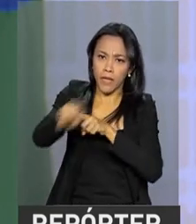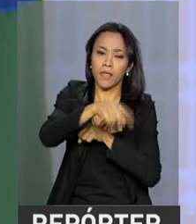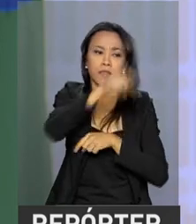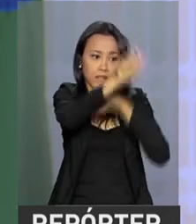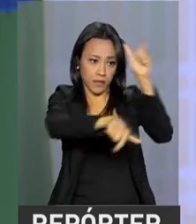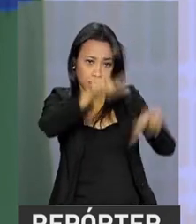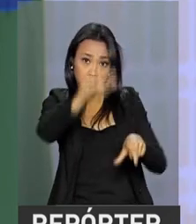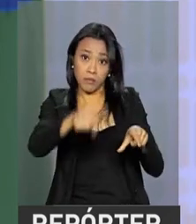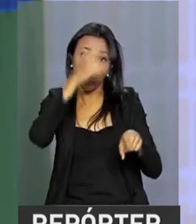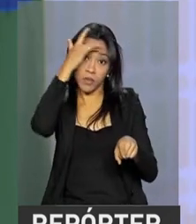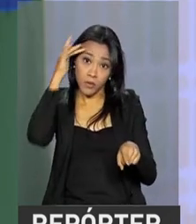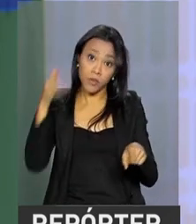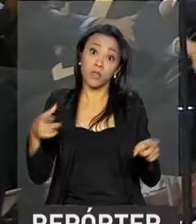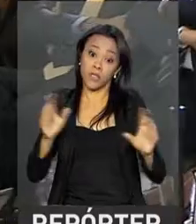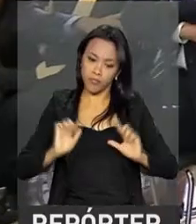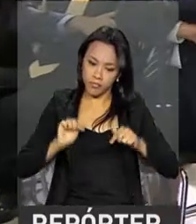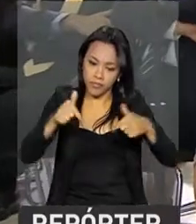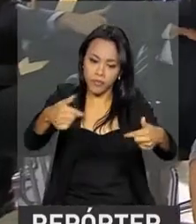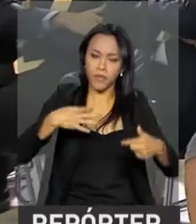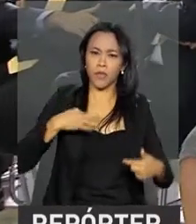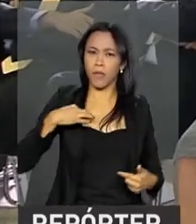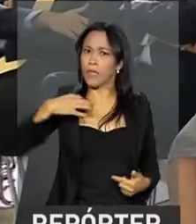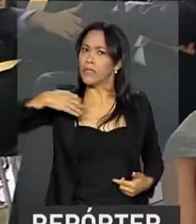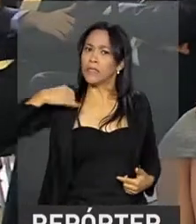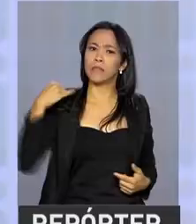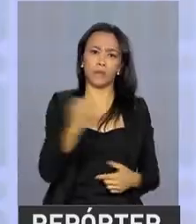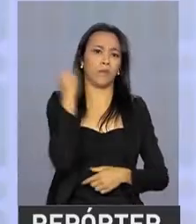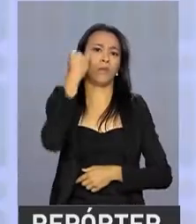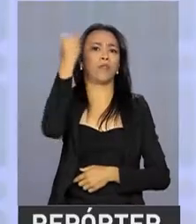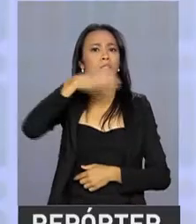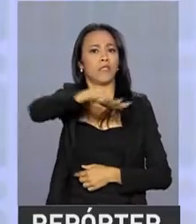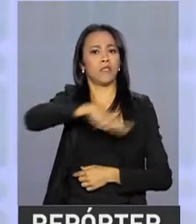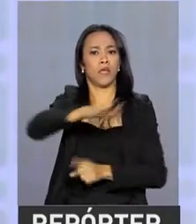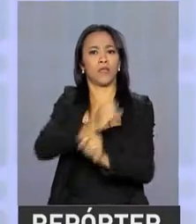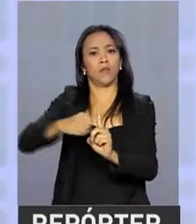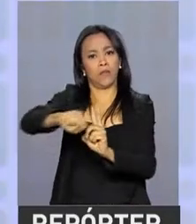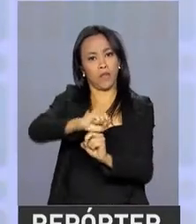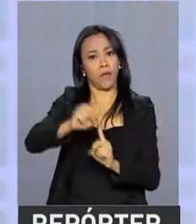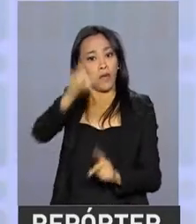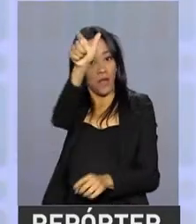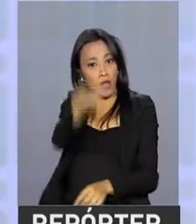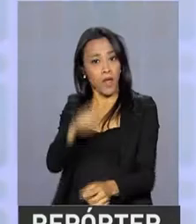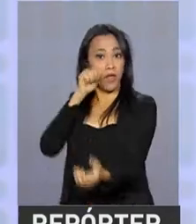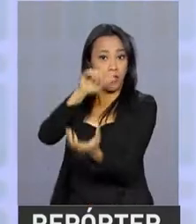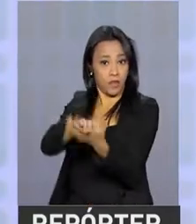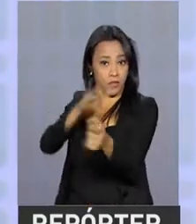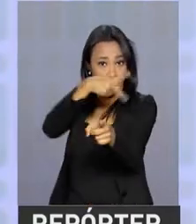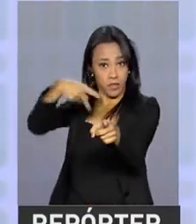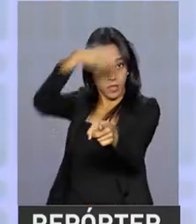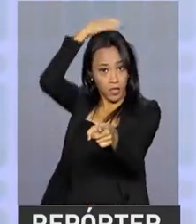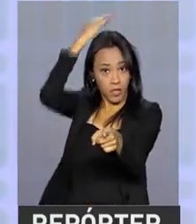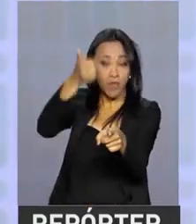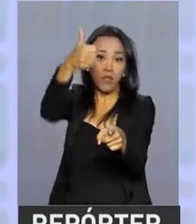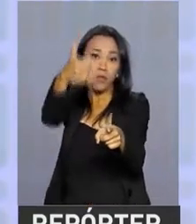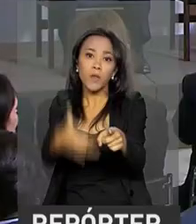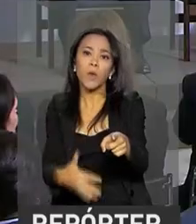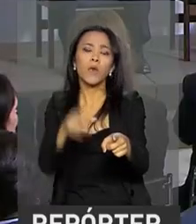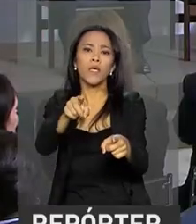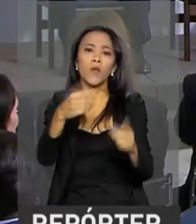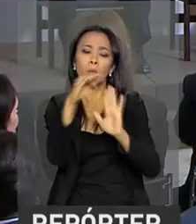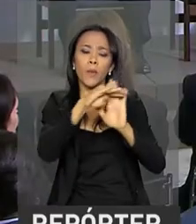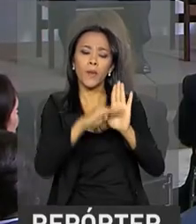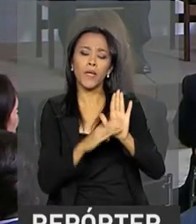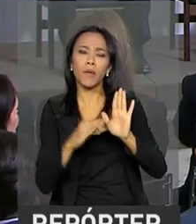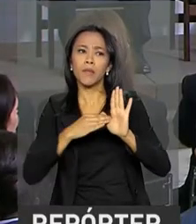desenvolvem atividades voluntárias de relevante interesse social os para a primeira dama marcela temer o programa desperta o espírito